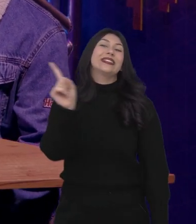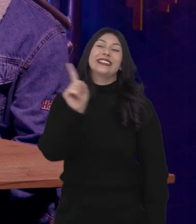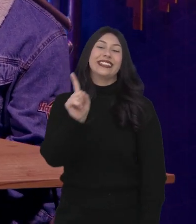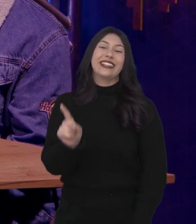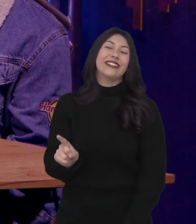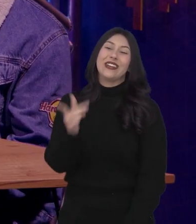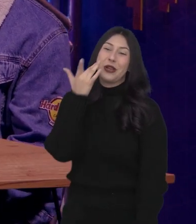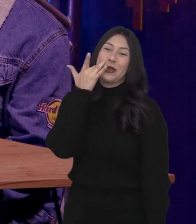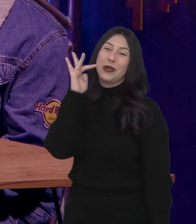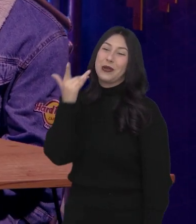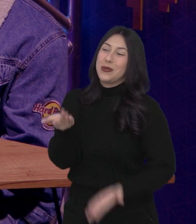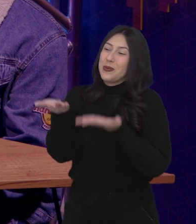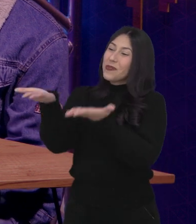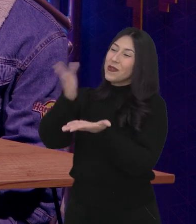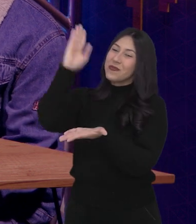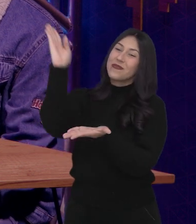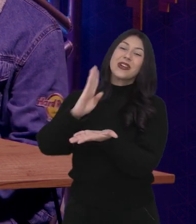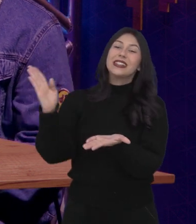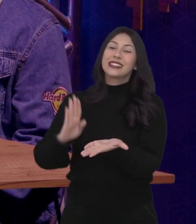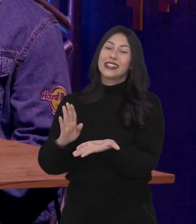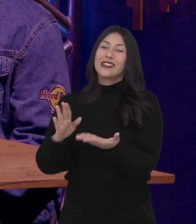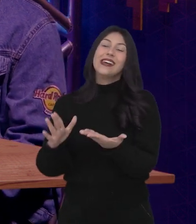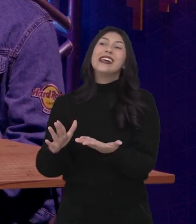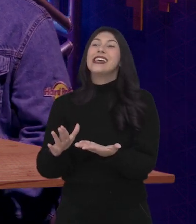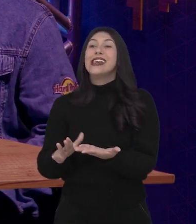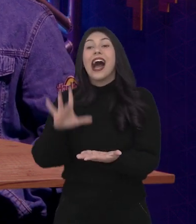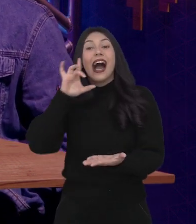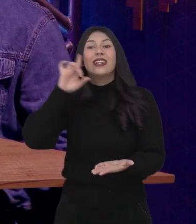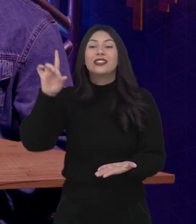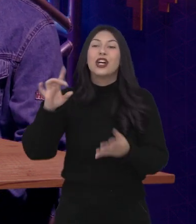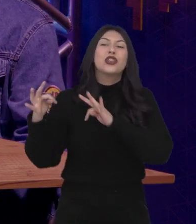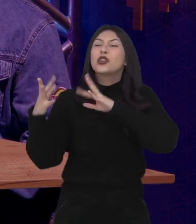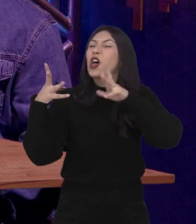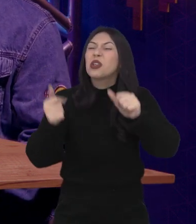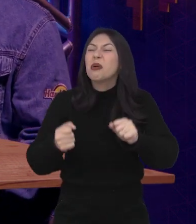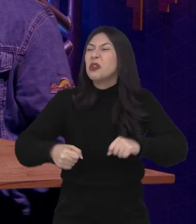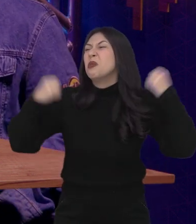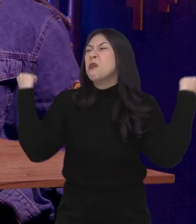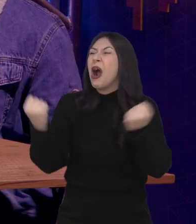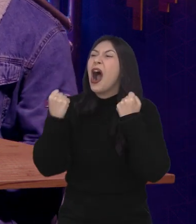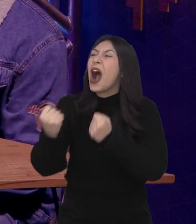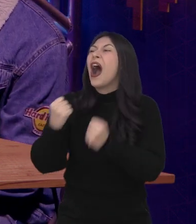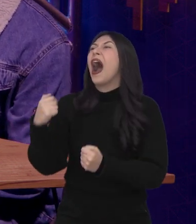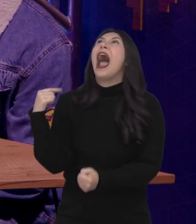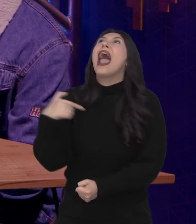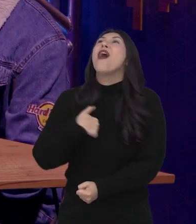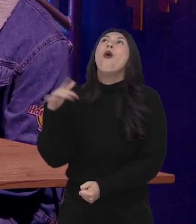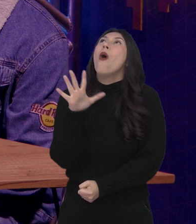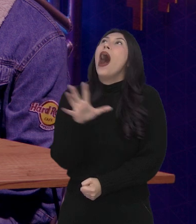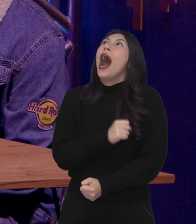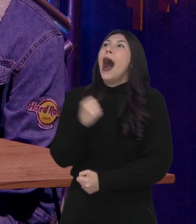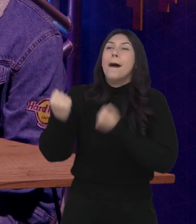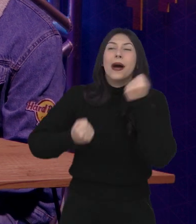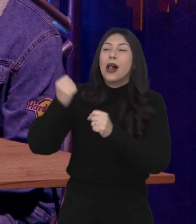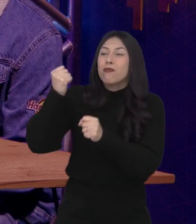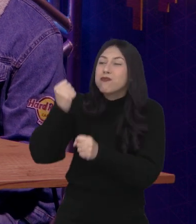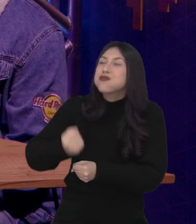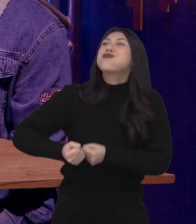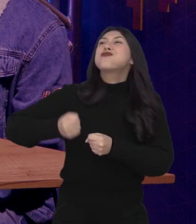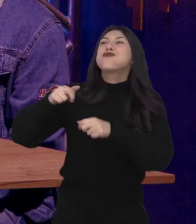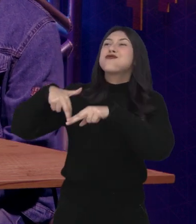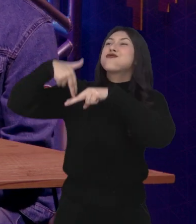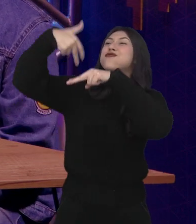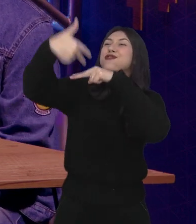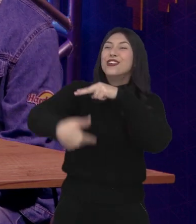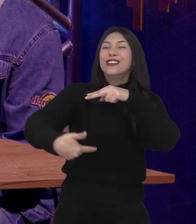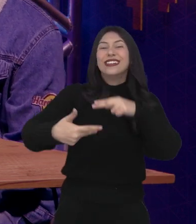não conseguiu. E essa medalha de ouro veio para o Brasil. E todo mundo nesse dia era super fã de salto com vara. Todos nós,